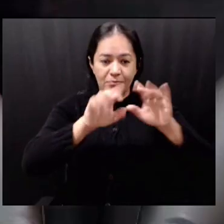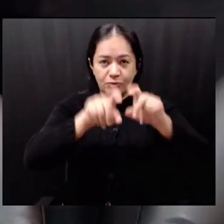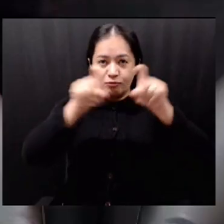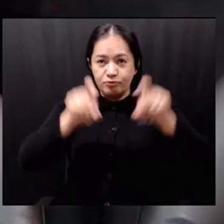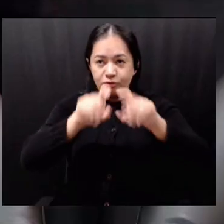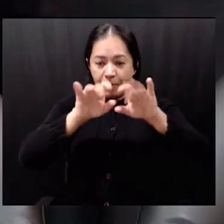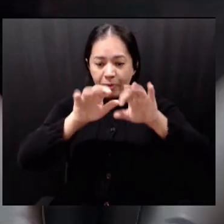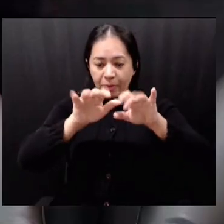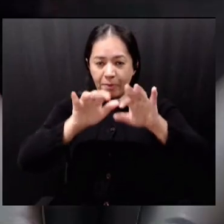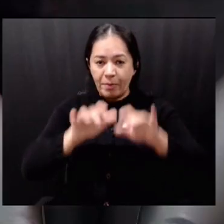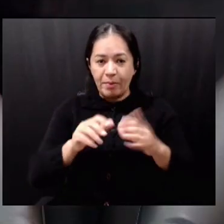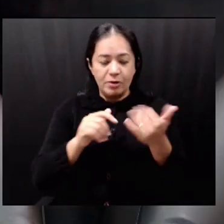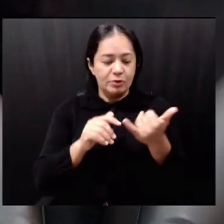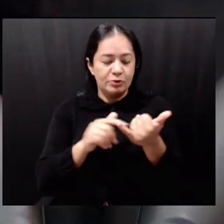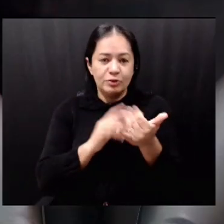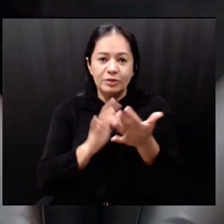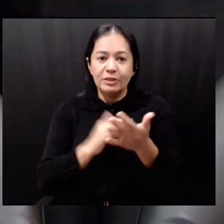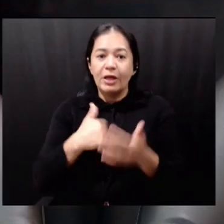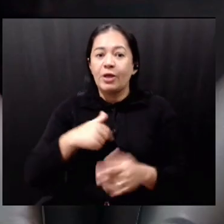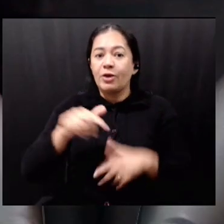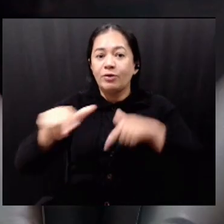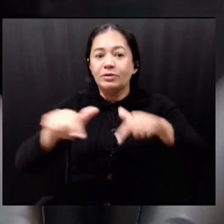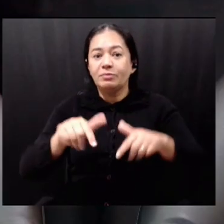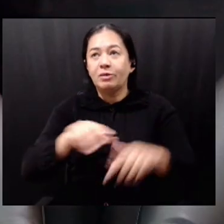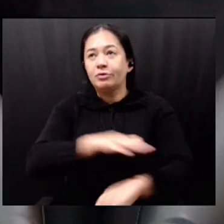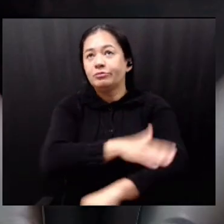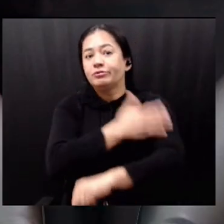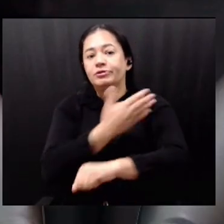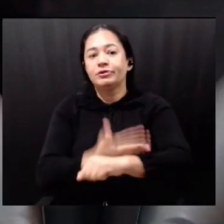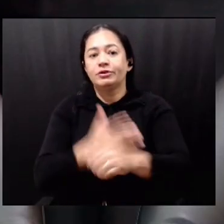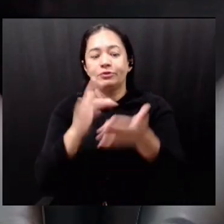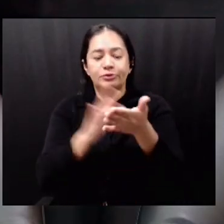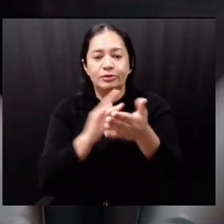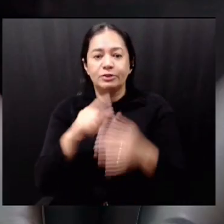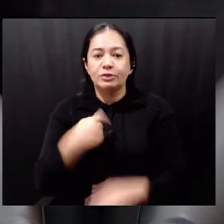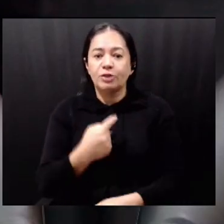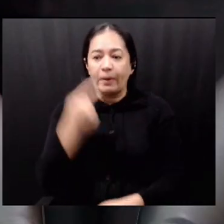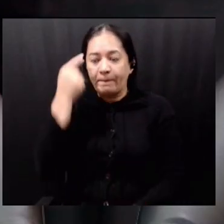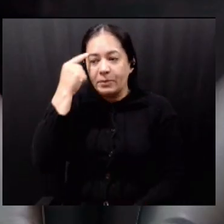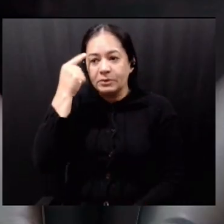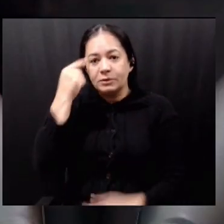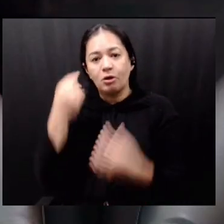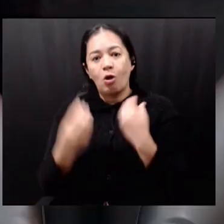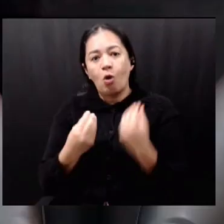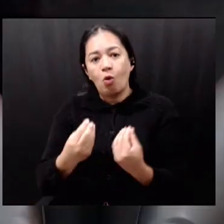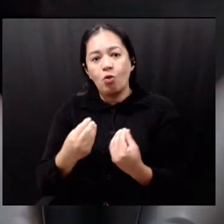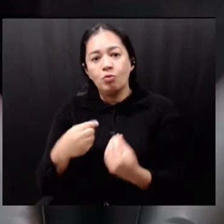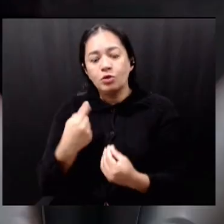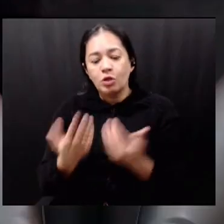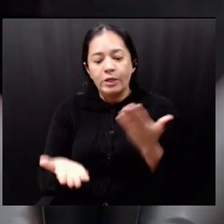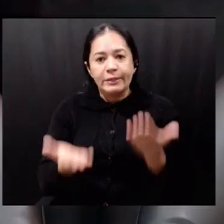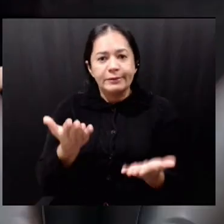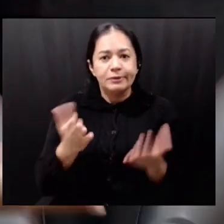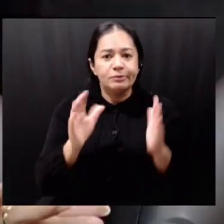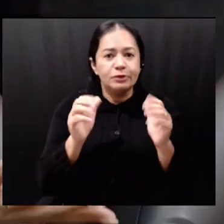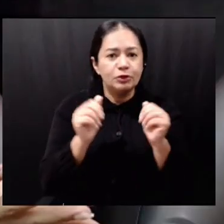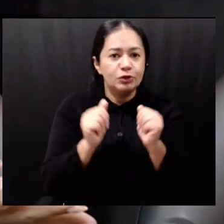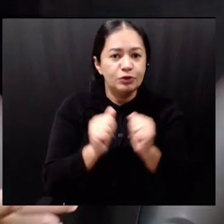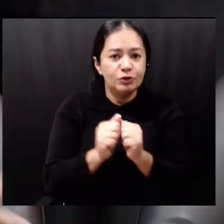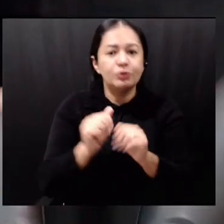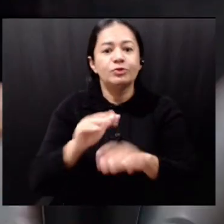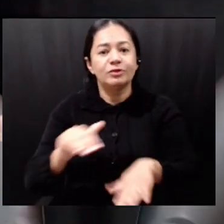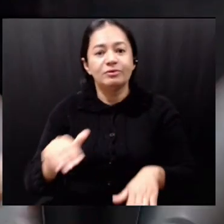trabalho o dia inteiro usando meu celular. Então, a gente fica pensando como que a gente equilibra isso junto com uma criança. A criança não vai poder